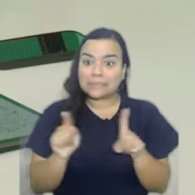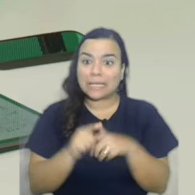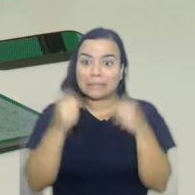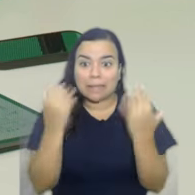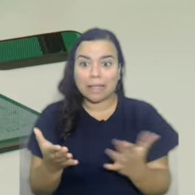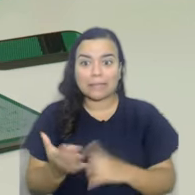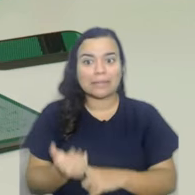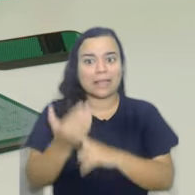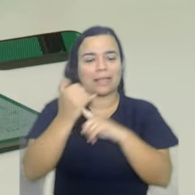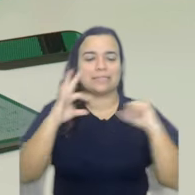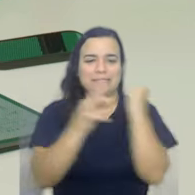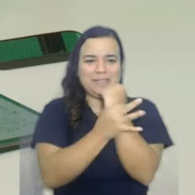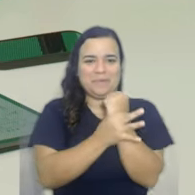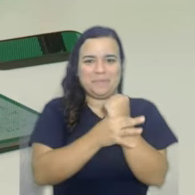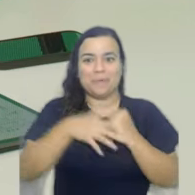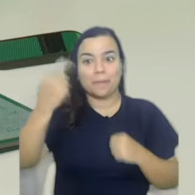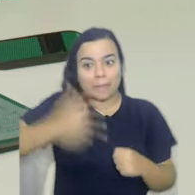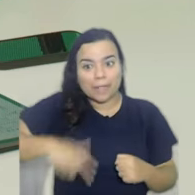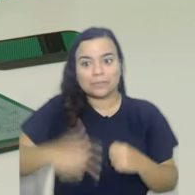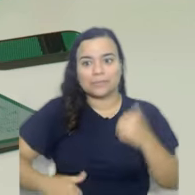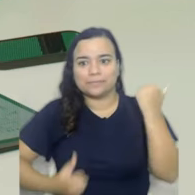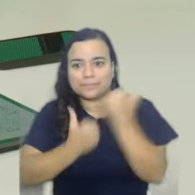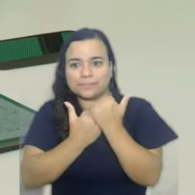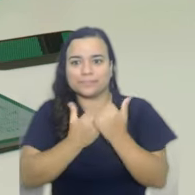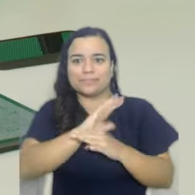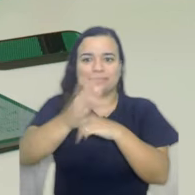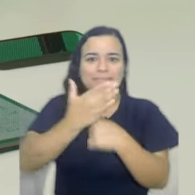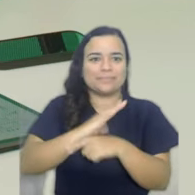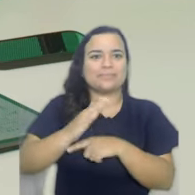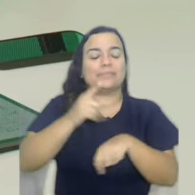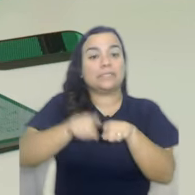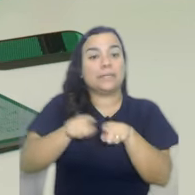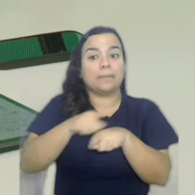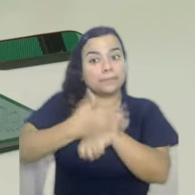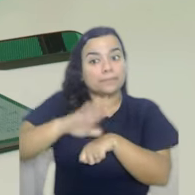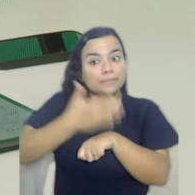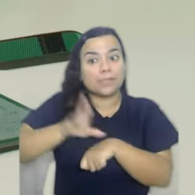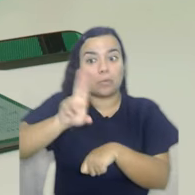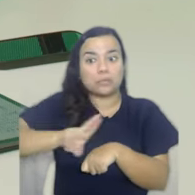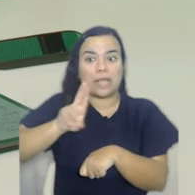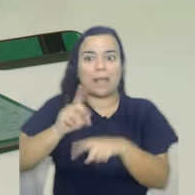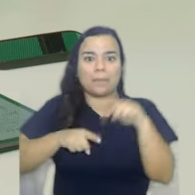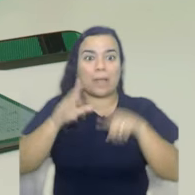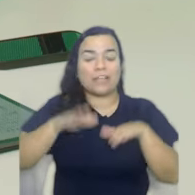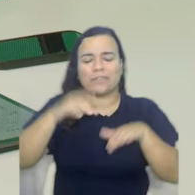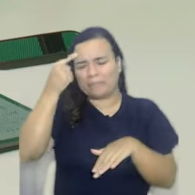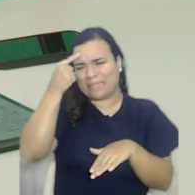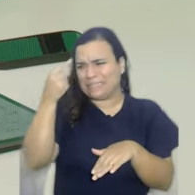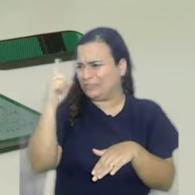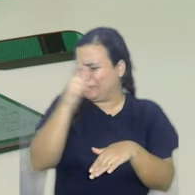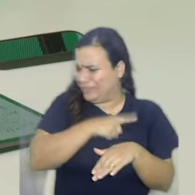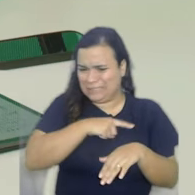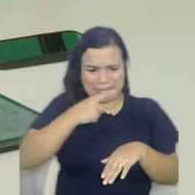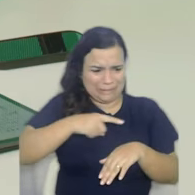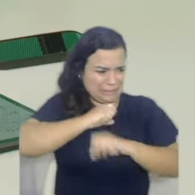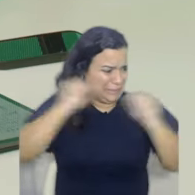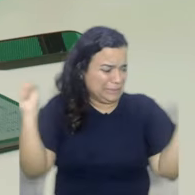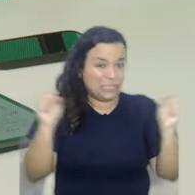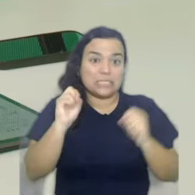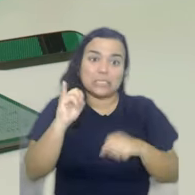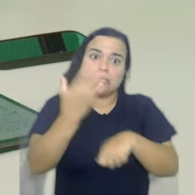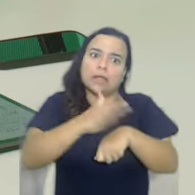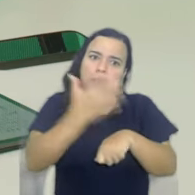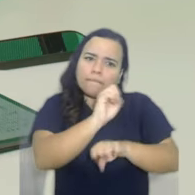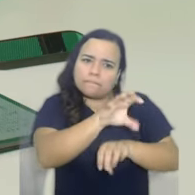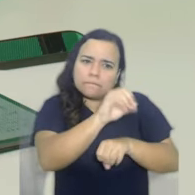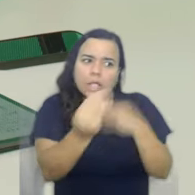junto com toda essa assistência com todo esse suporte e a capacitação porque às vezes acha que é um bicho de sete cabeça e não é se tiver uma capacitação adequada